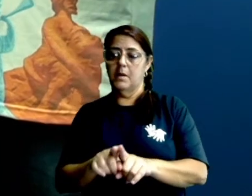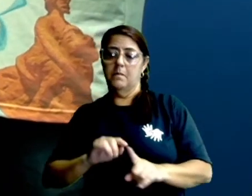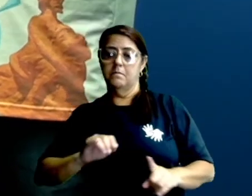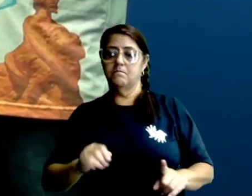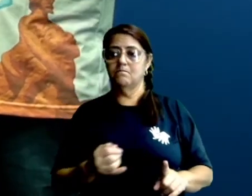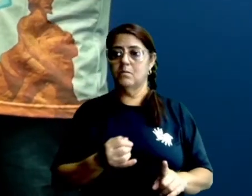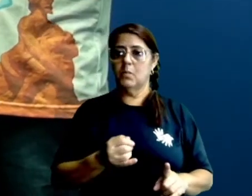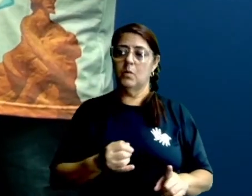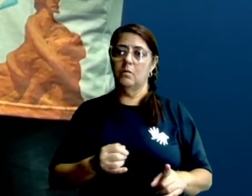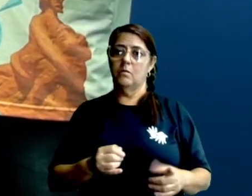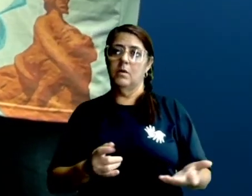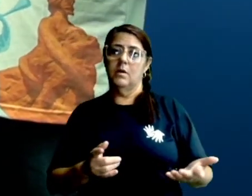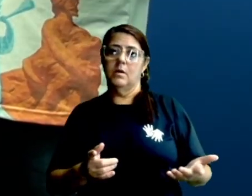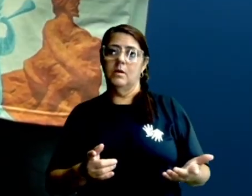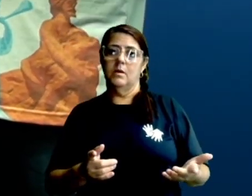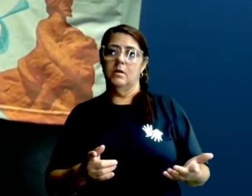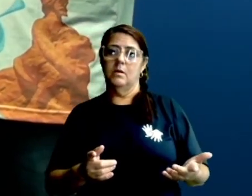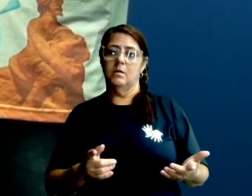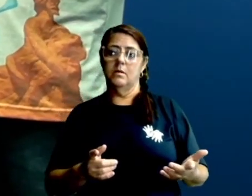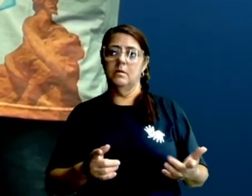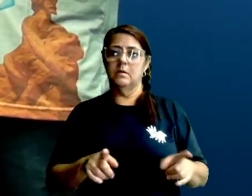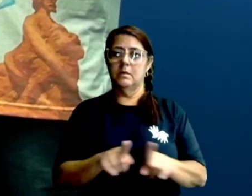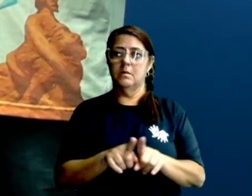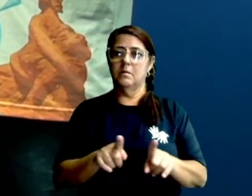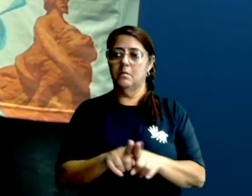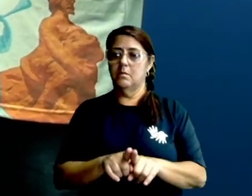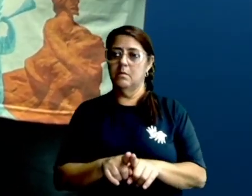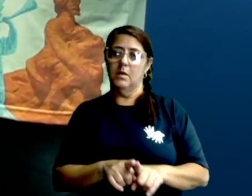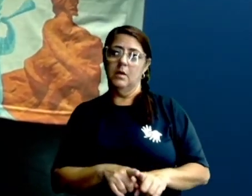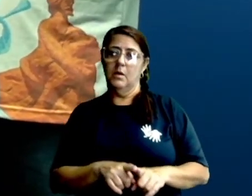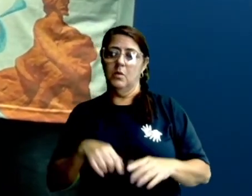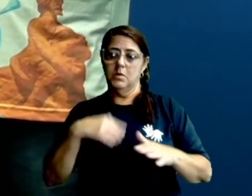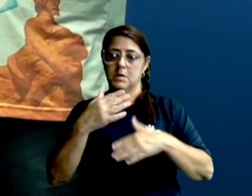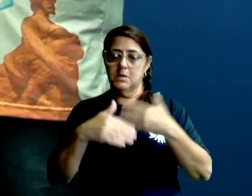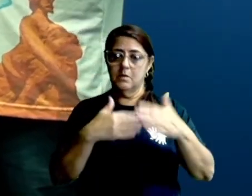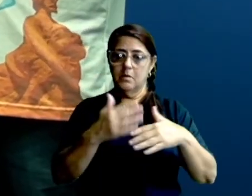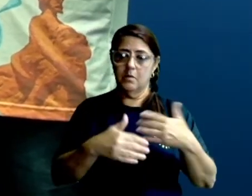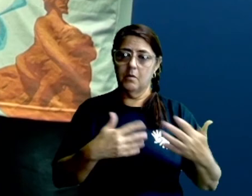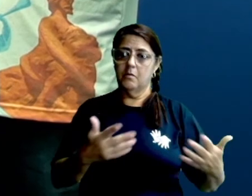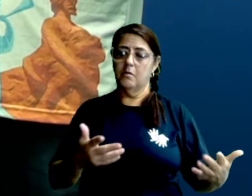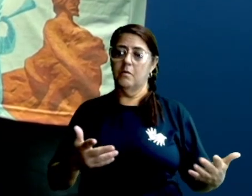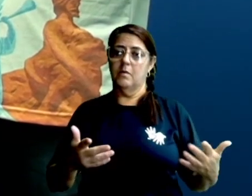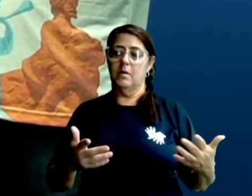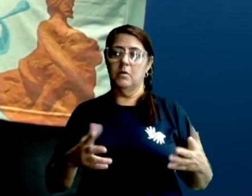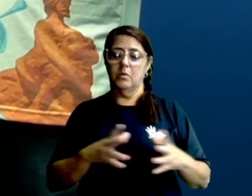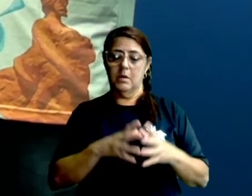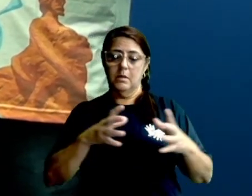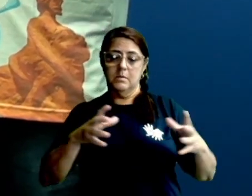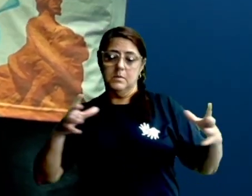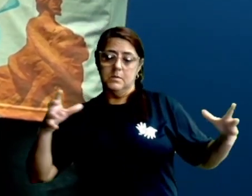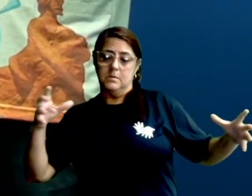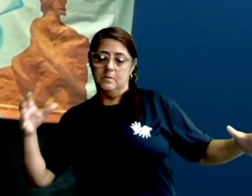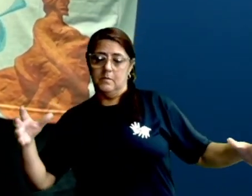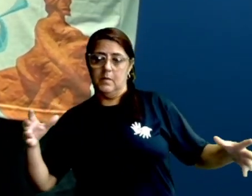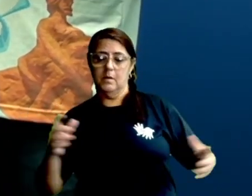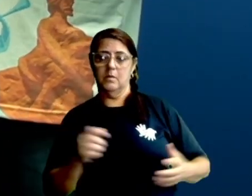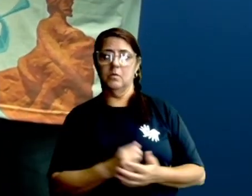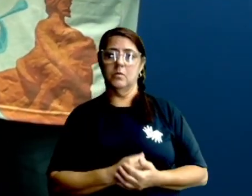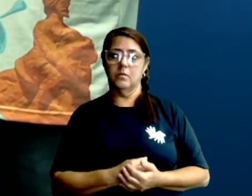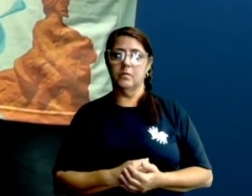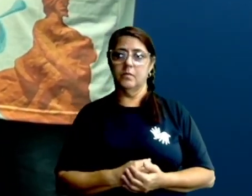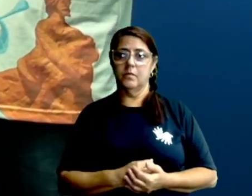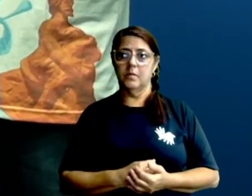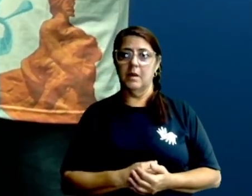né, muito da xenofobia também, né, o crescimento do terrorismo, ela vem sido um